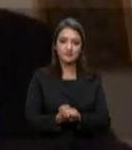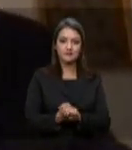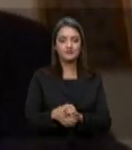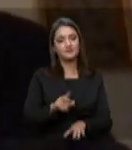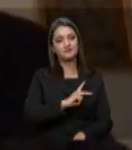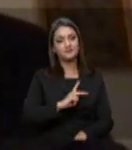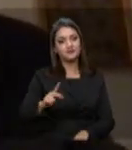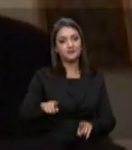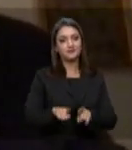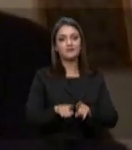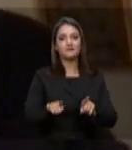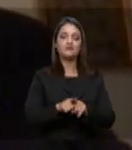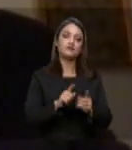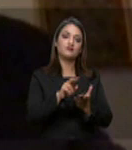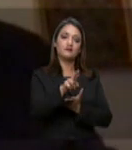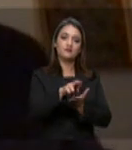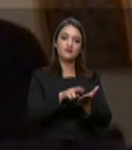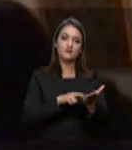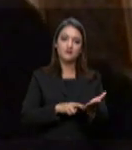ao eminente relator